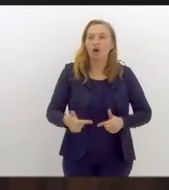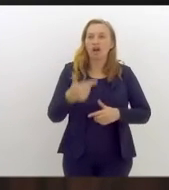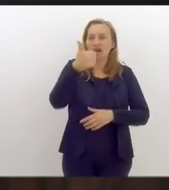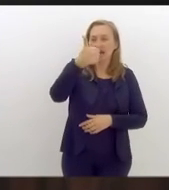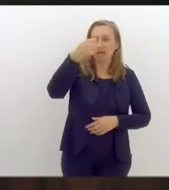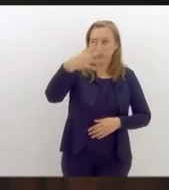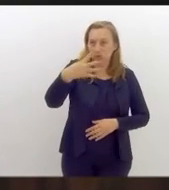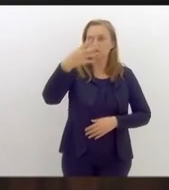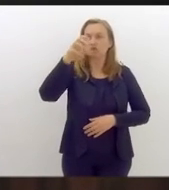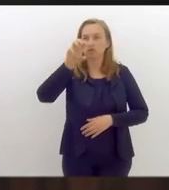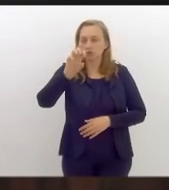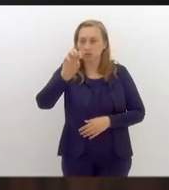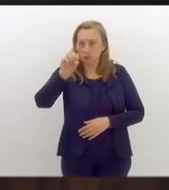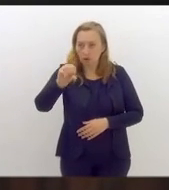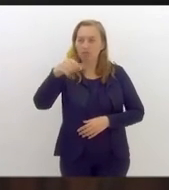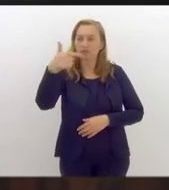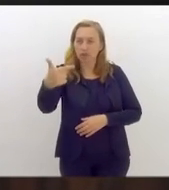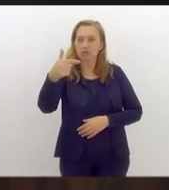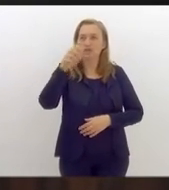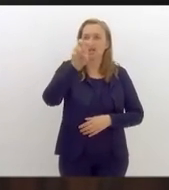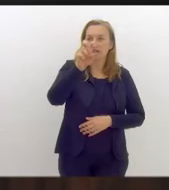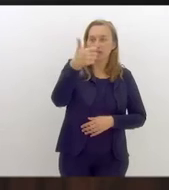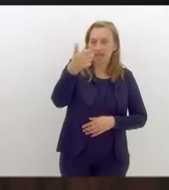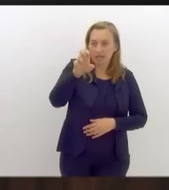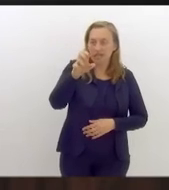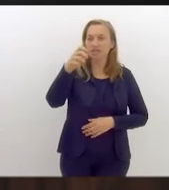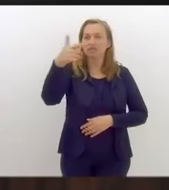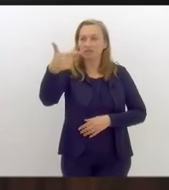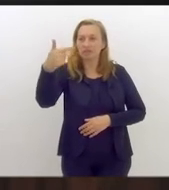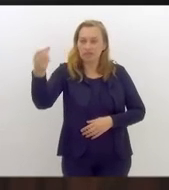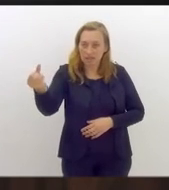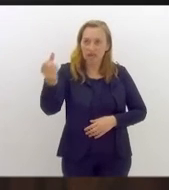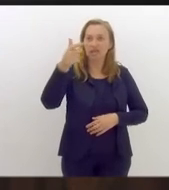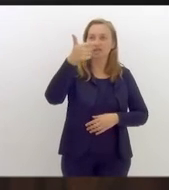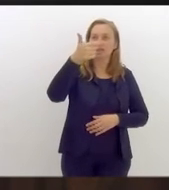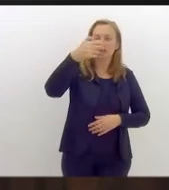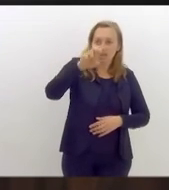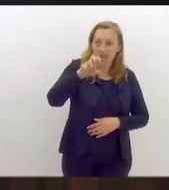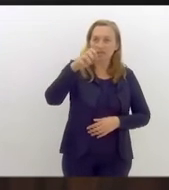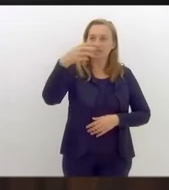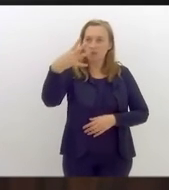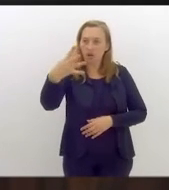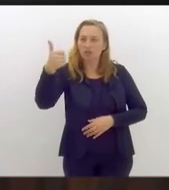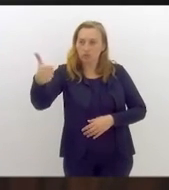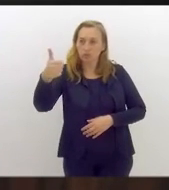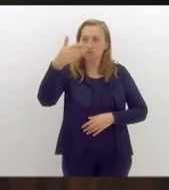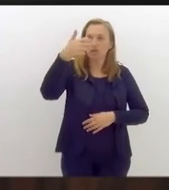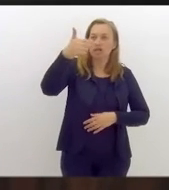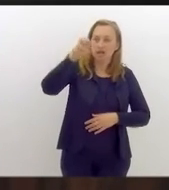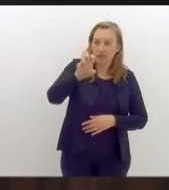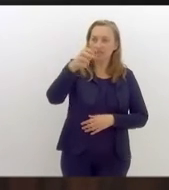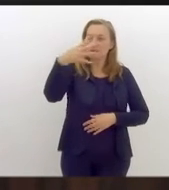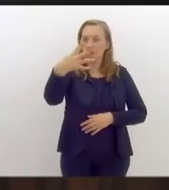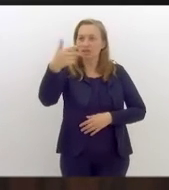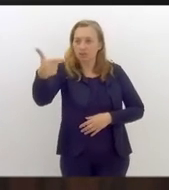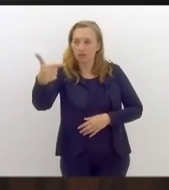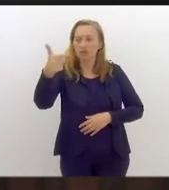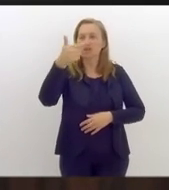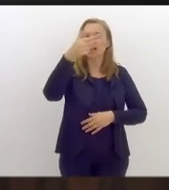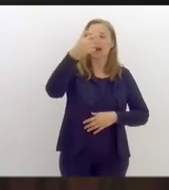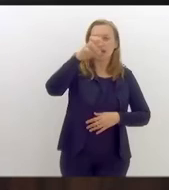1492, 1501, 1526, 1382, 1541, 1542,